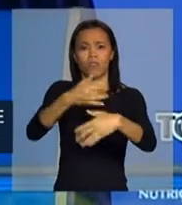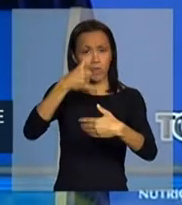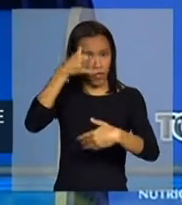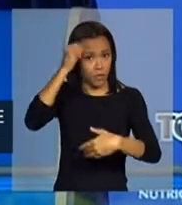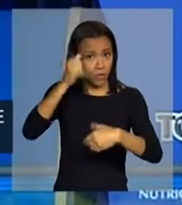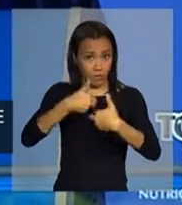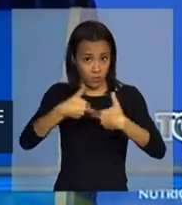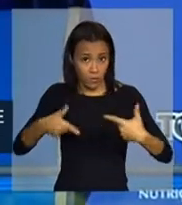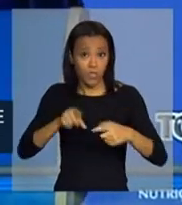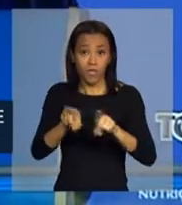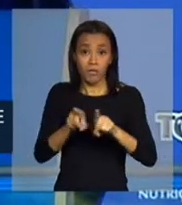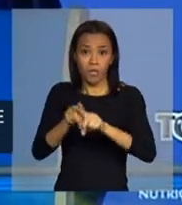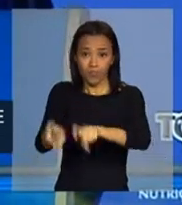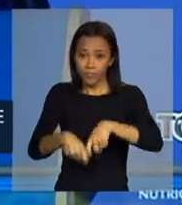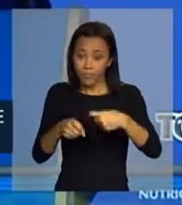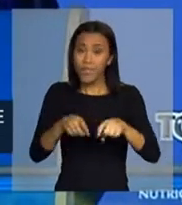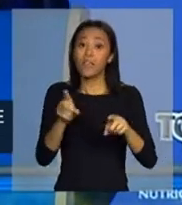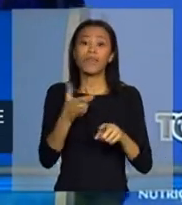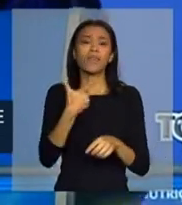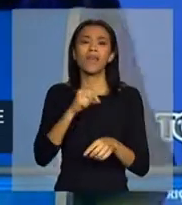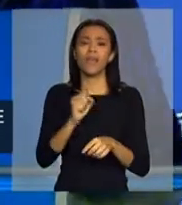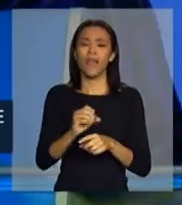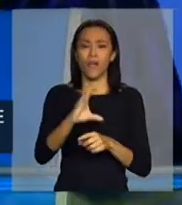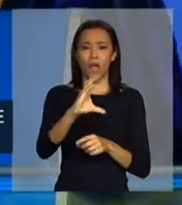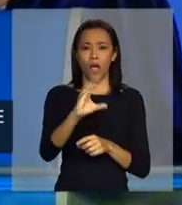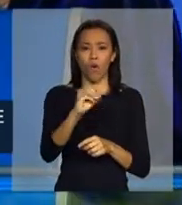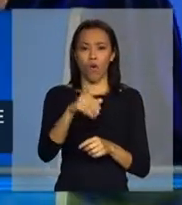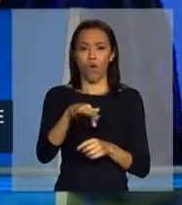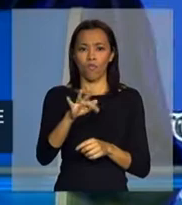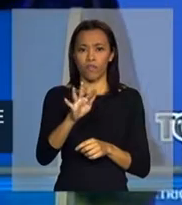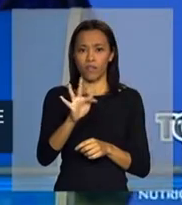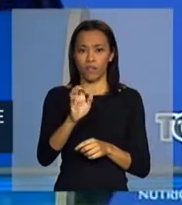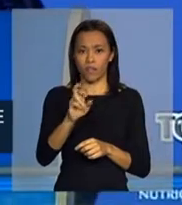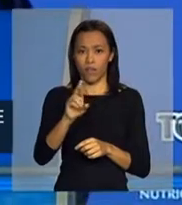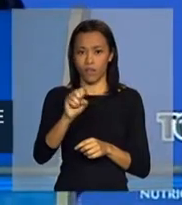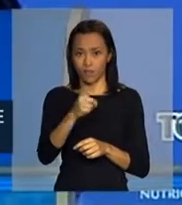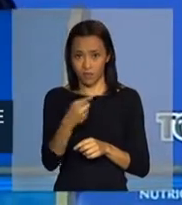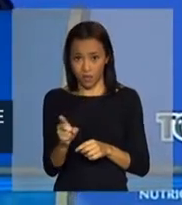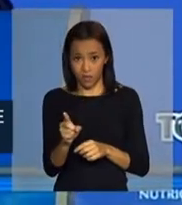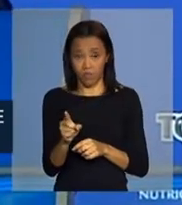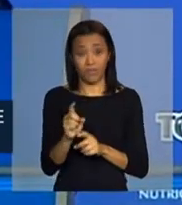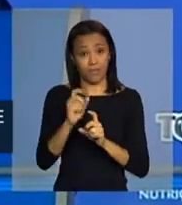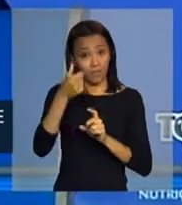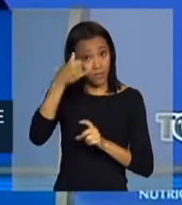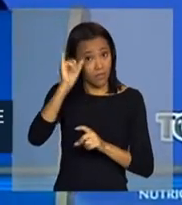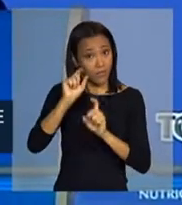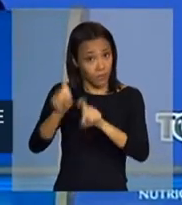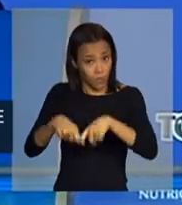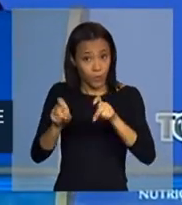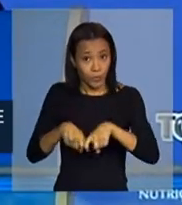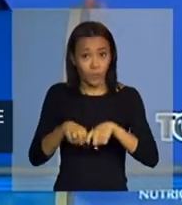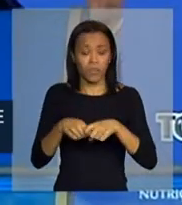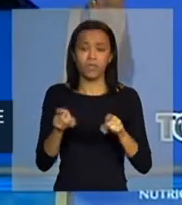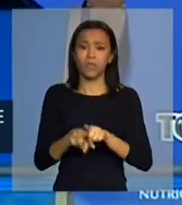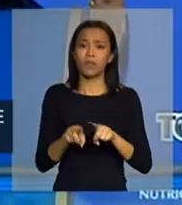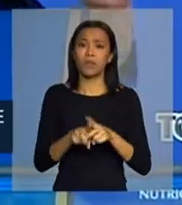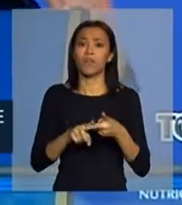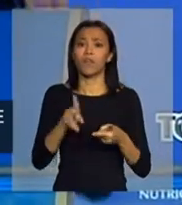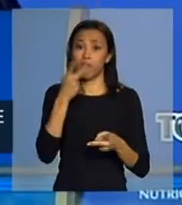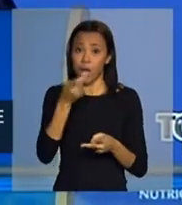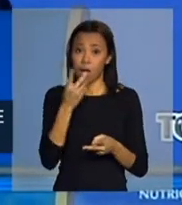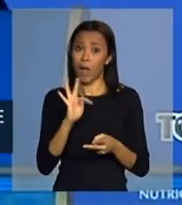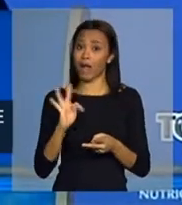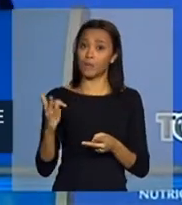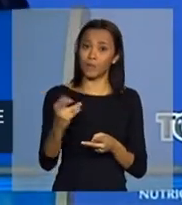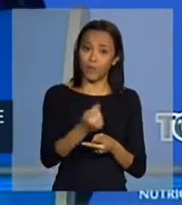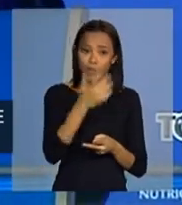refiro à Confederação Nacional da Agricultura. Me refiro também a todos os